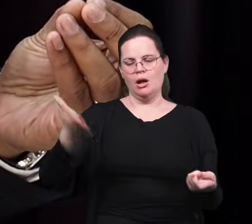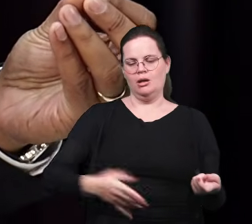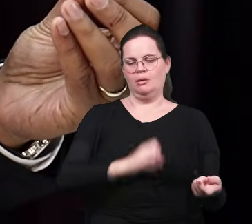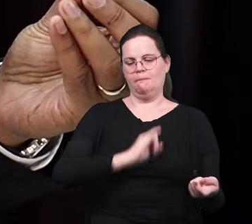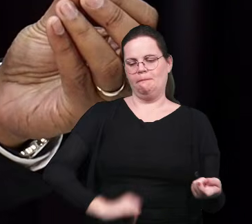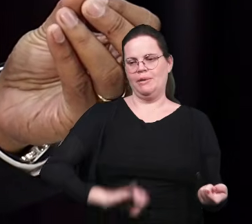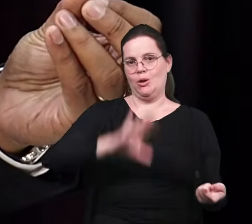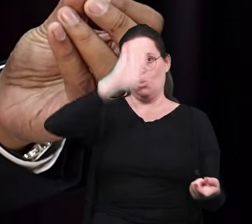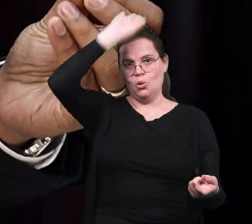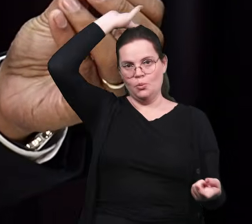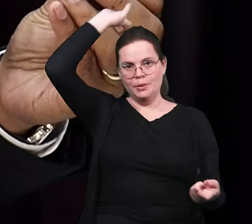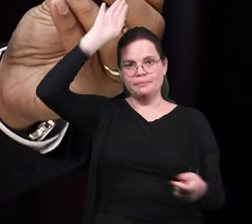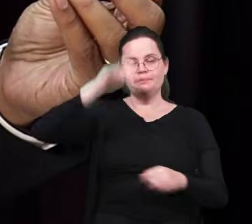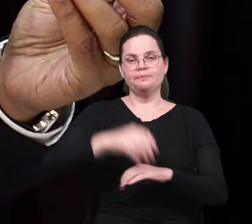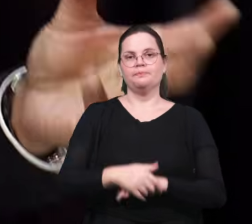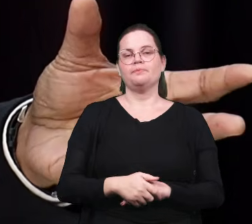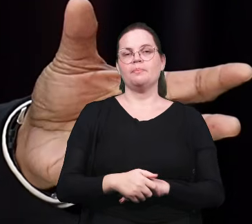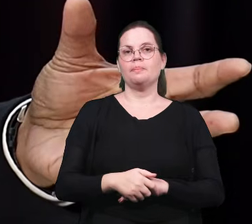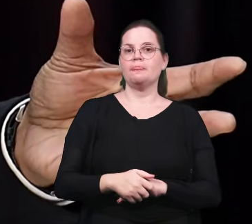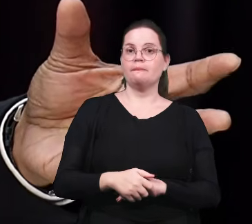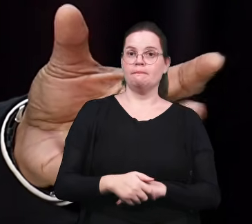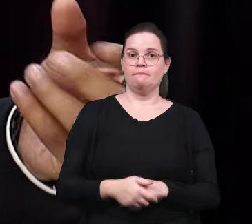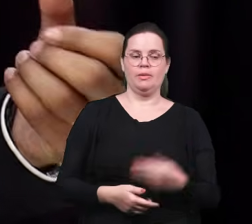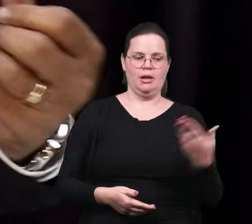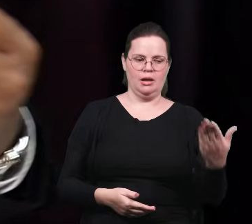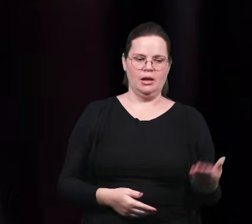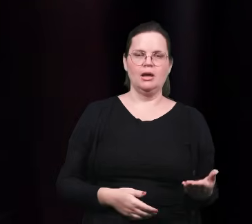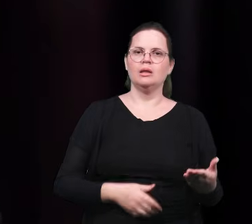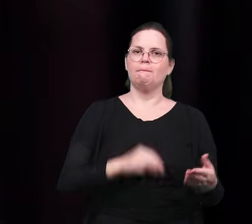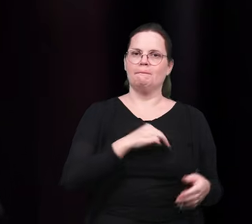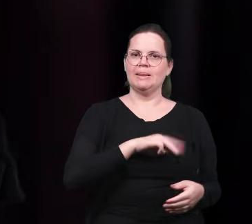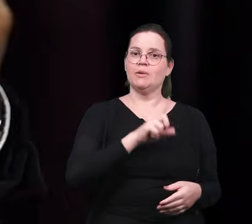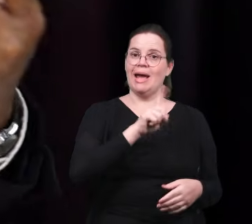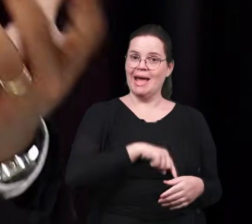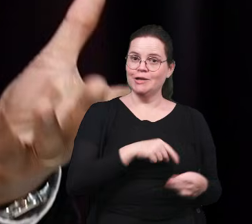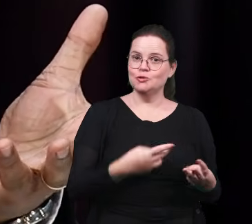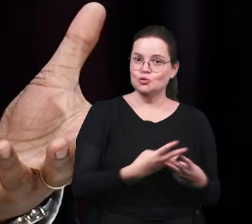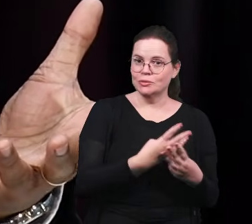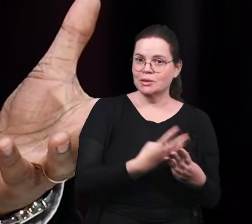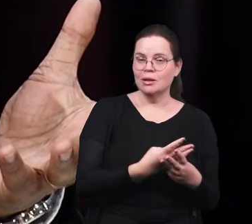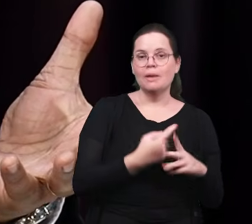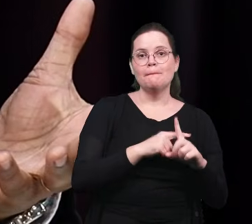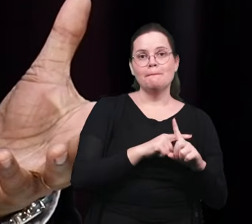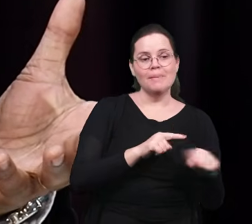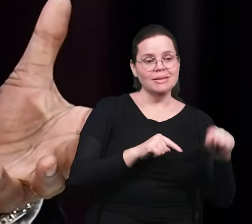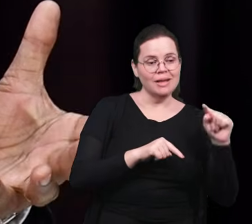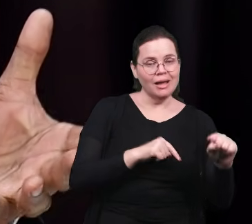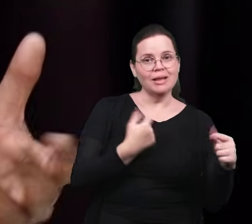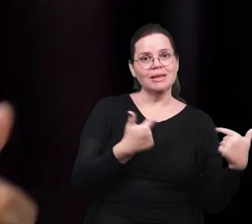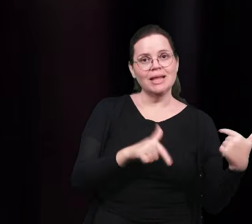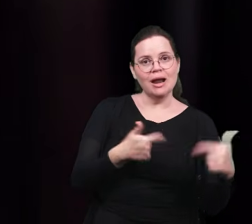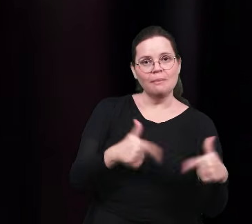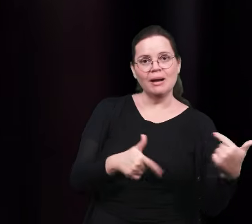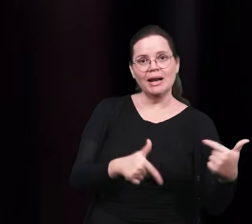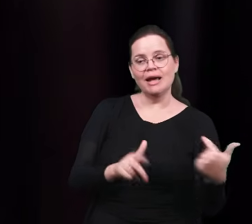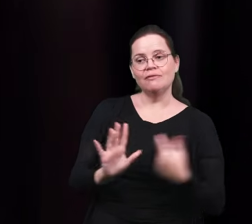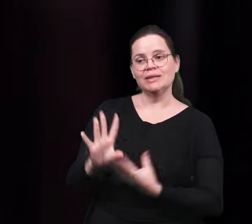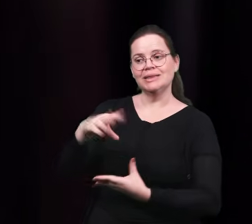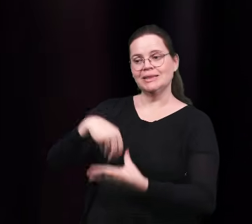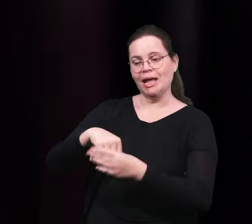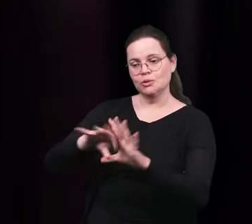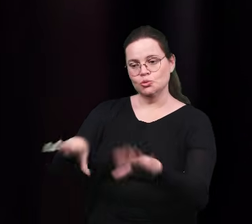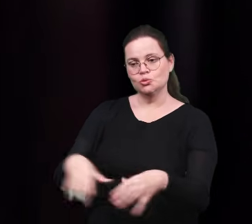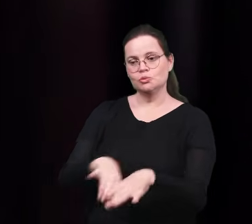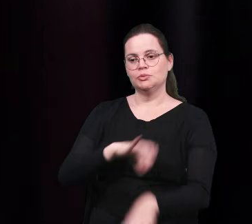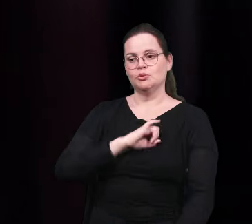ele era, embora fosse judeu, né, mas ele trabalhava a serviço de Roma na coletoria.